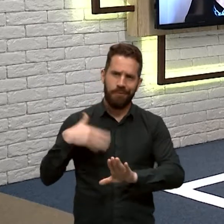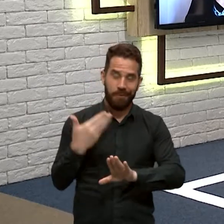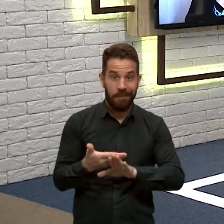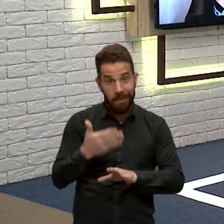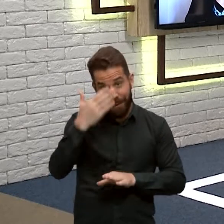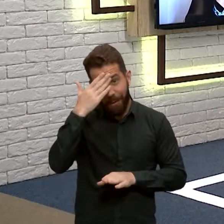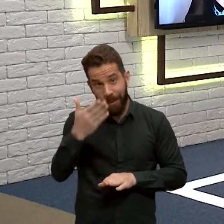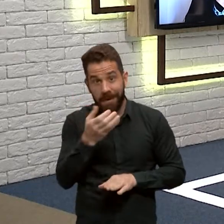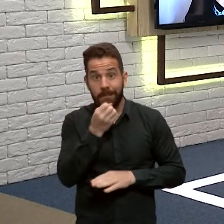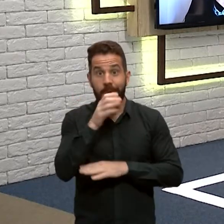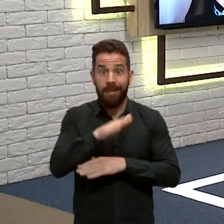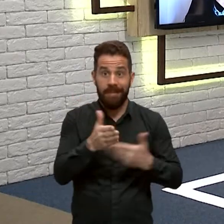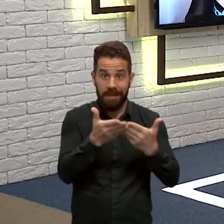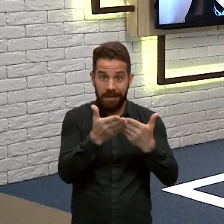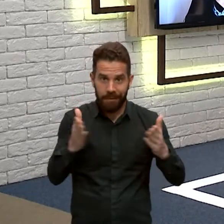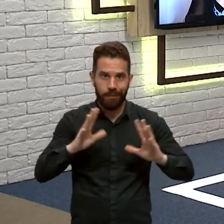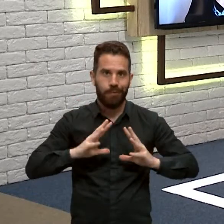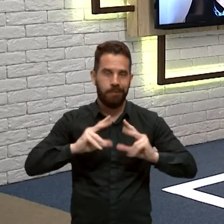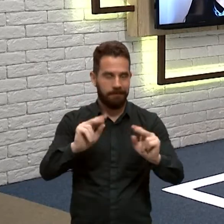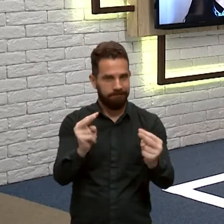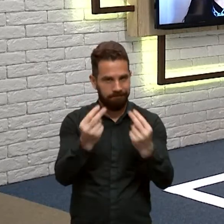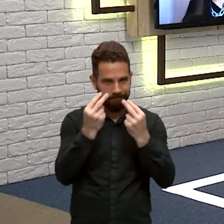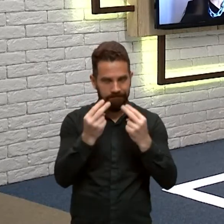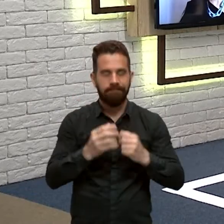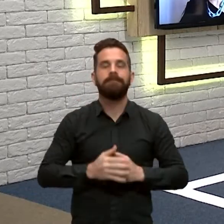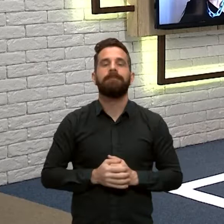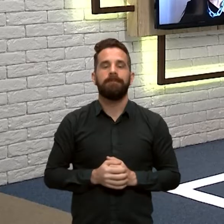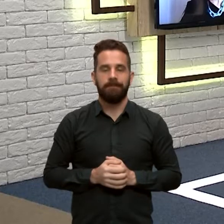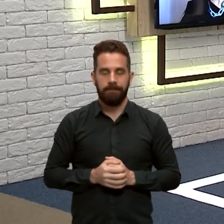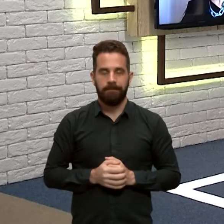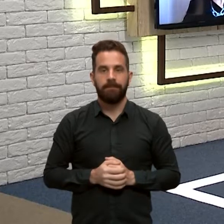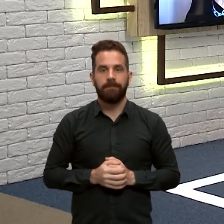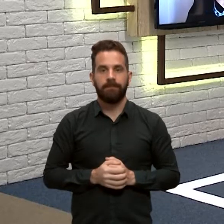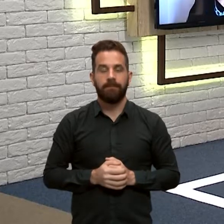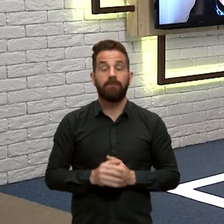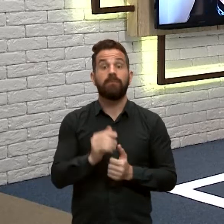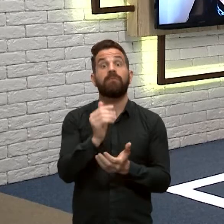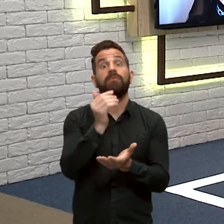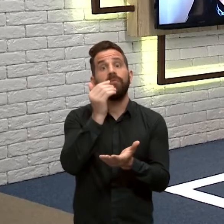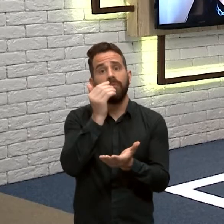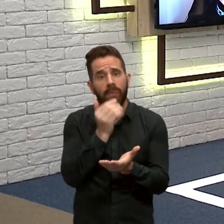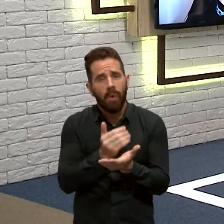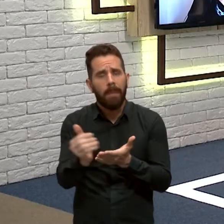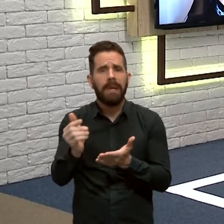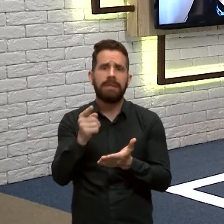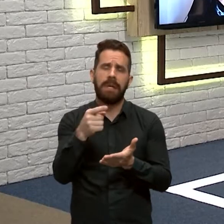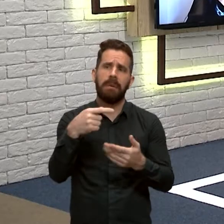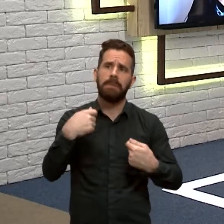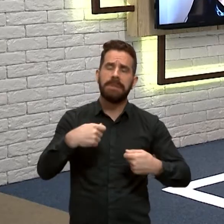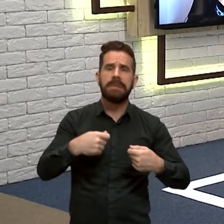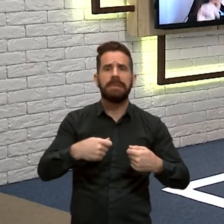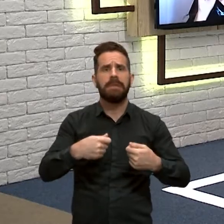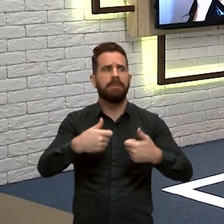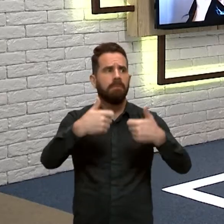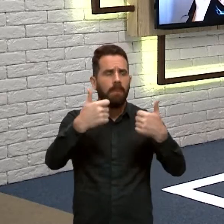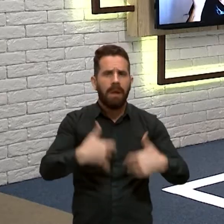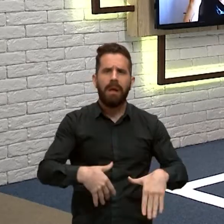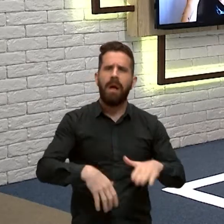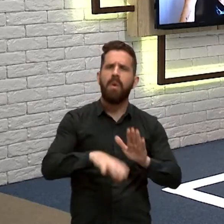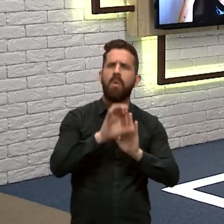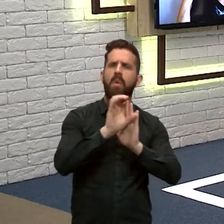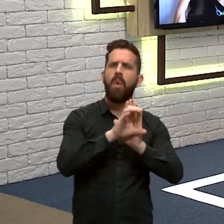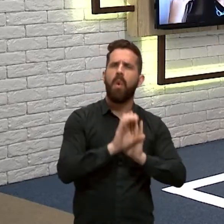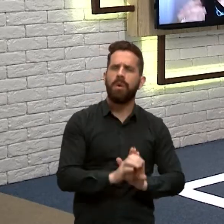os telespectadores. Muito obrigada. Para a gente começar, vamos tentar explicar um pouquinho desses conceitos, né,